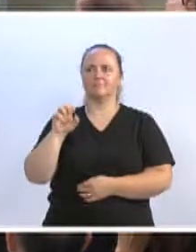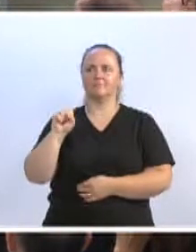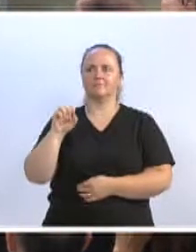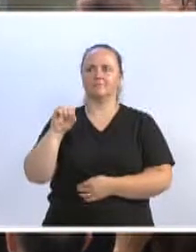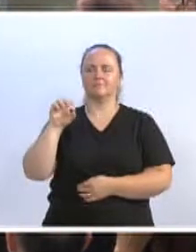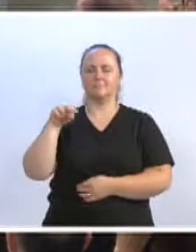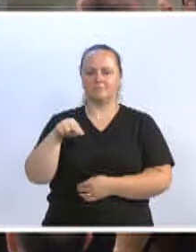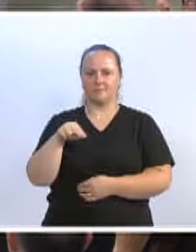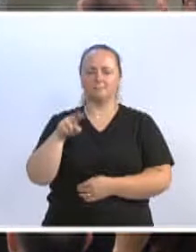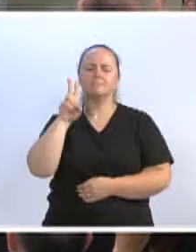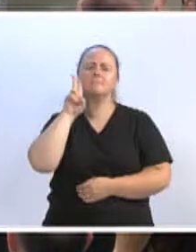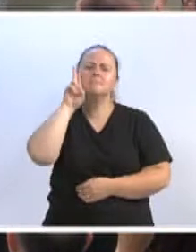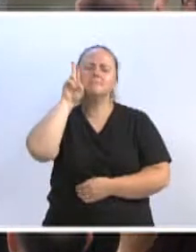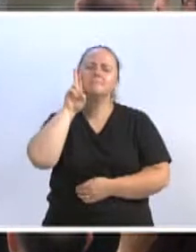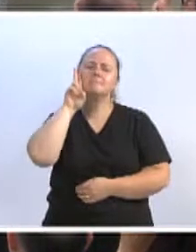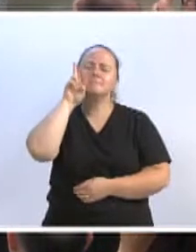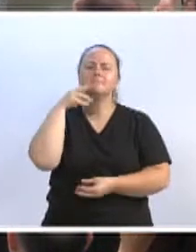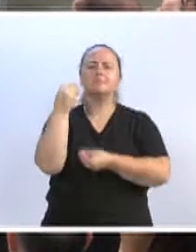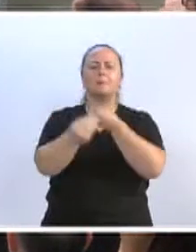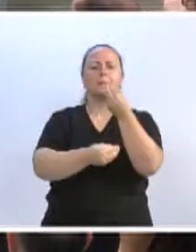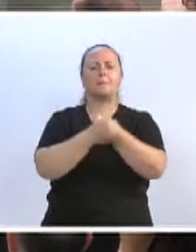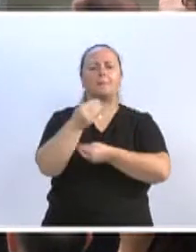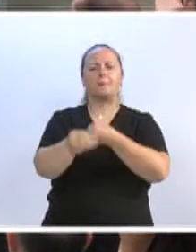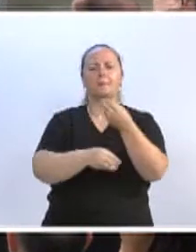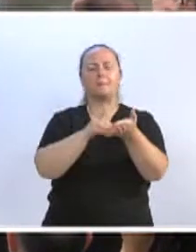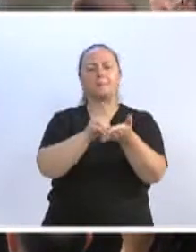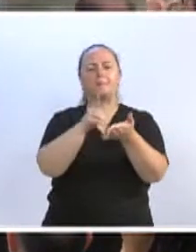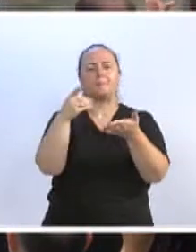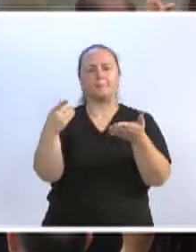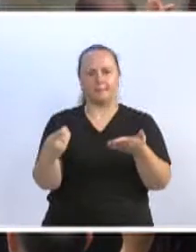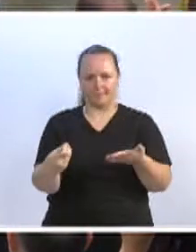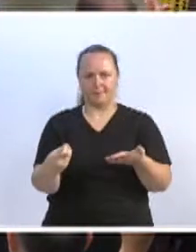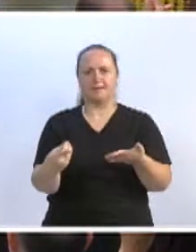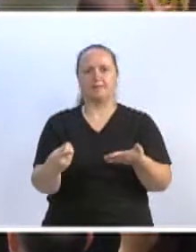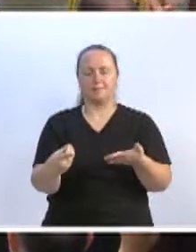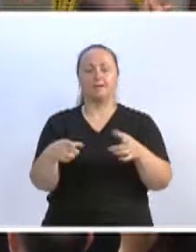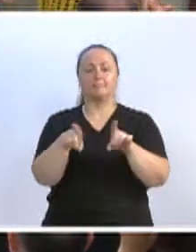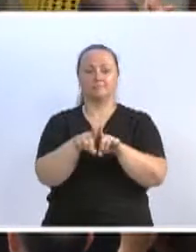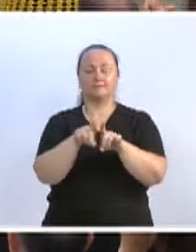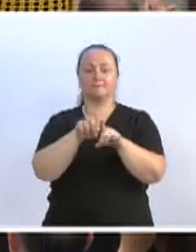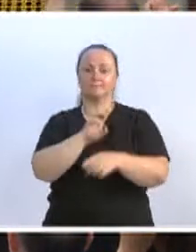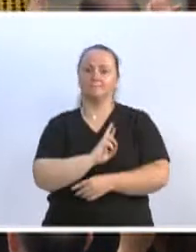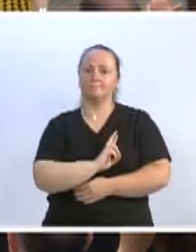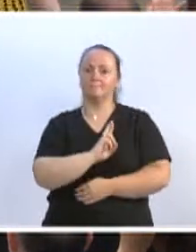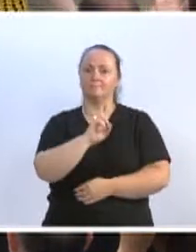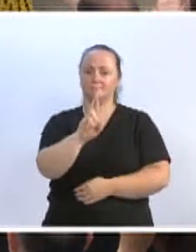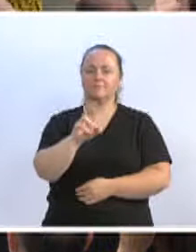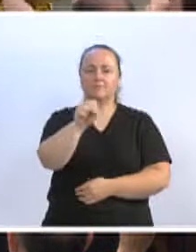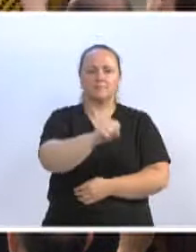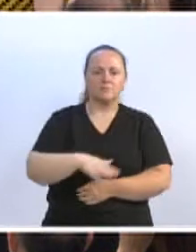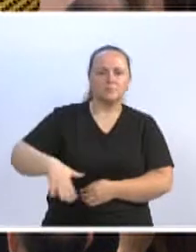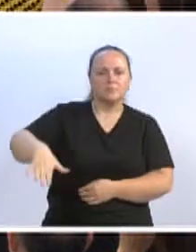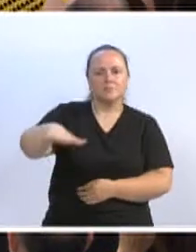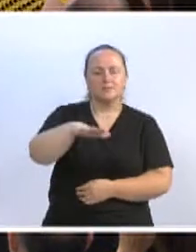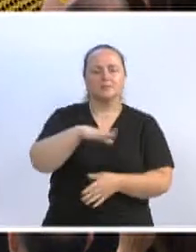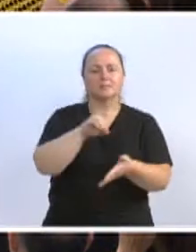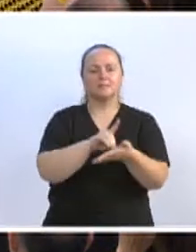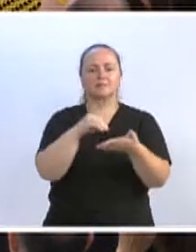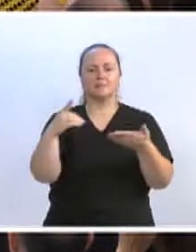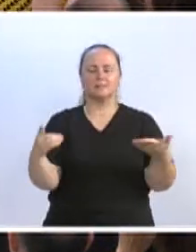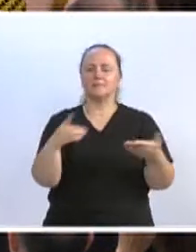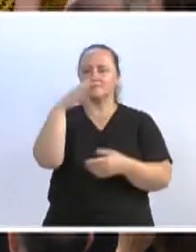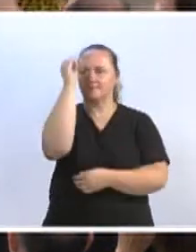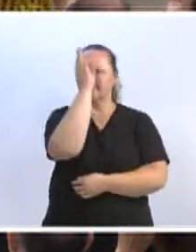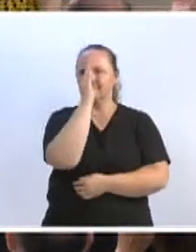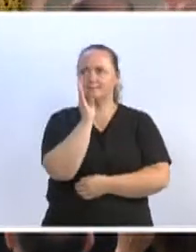a historicidade da Bíblia. Pastor Linderson, que aqui também representa a Sociedade Bíblica do Brasil.